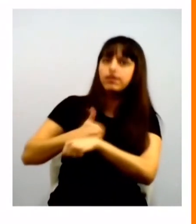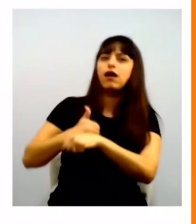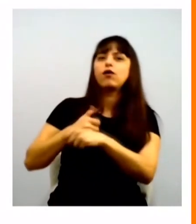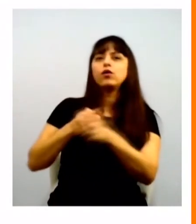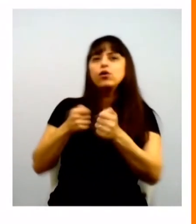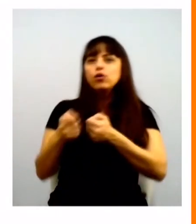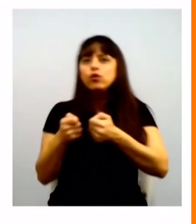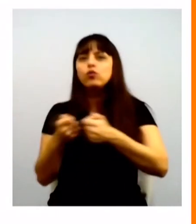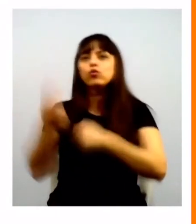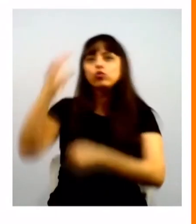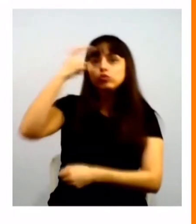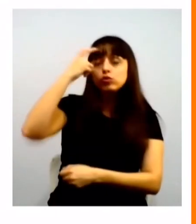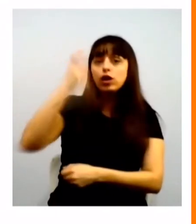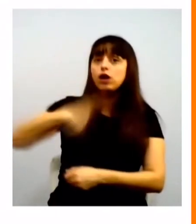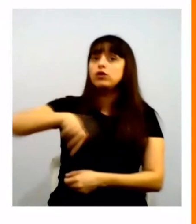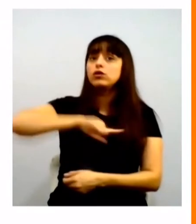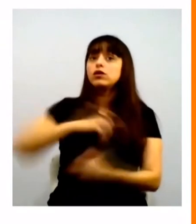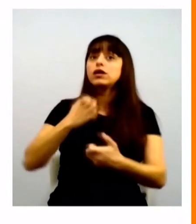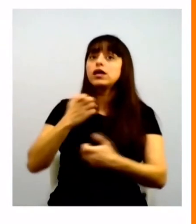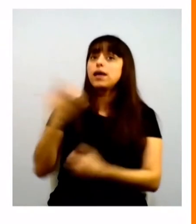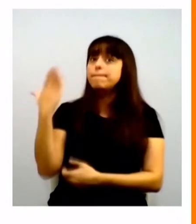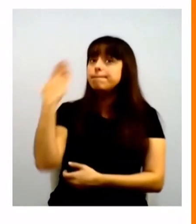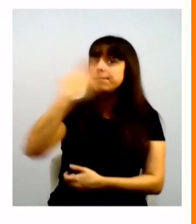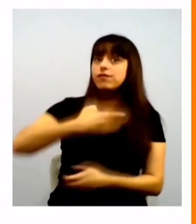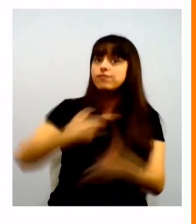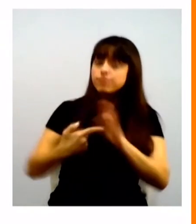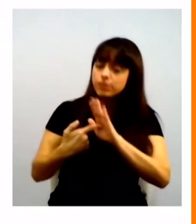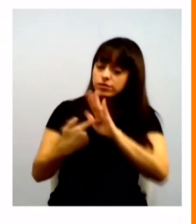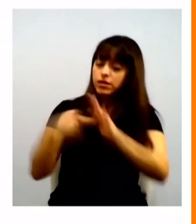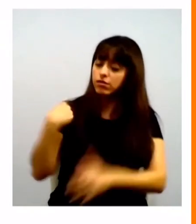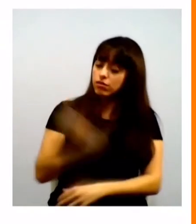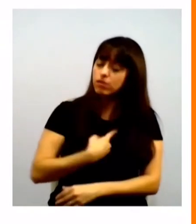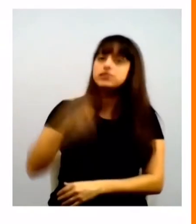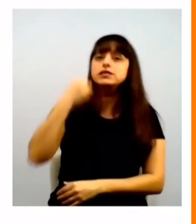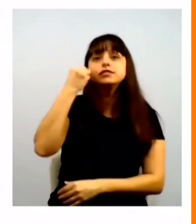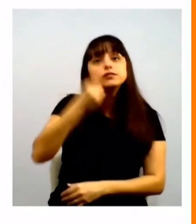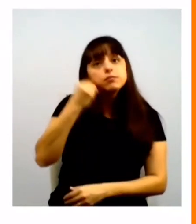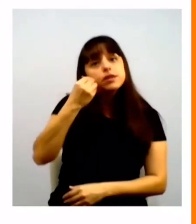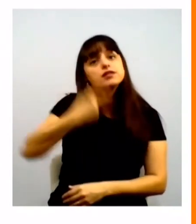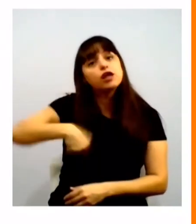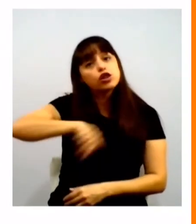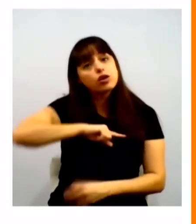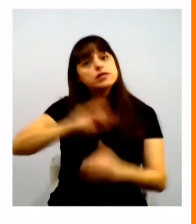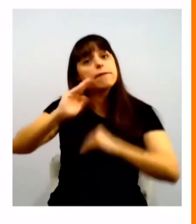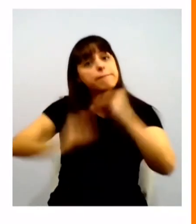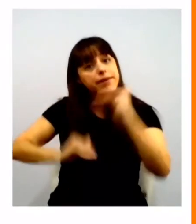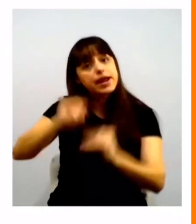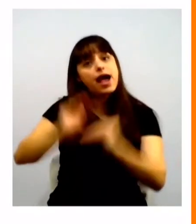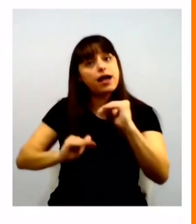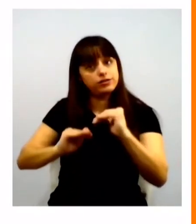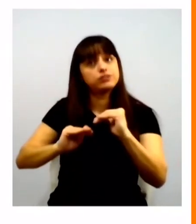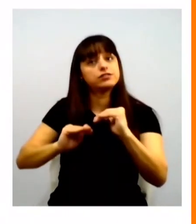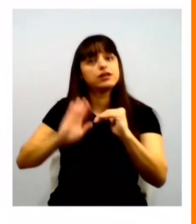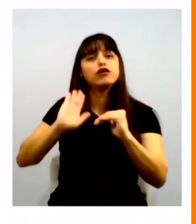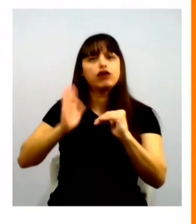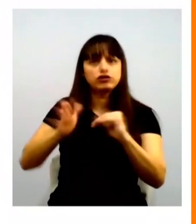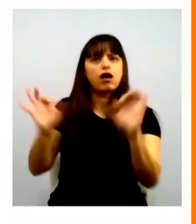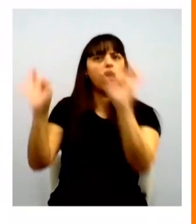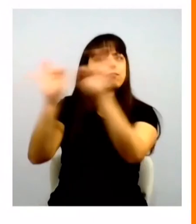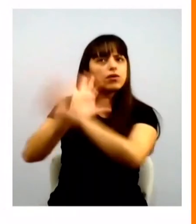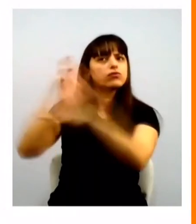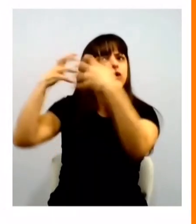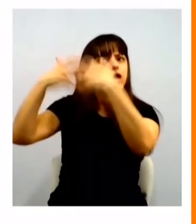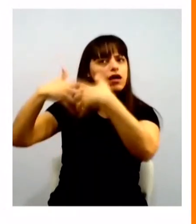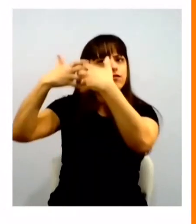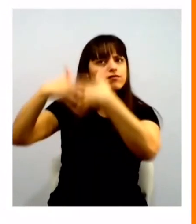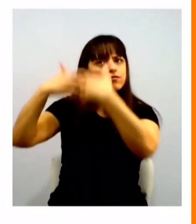prática, com a nossa experiência, mas, sobre todo, também com a nossa reflexão, de dizer, bom, que não